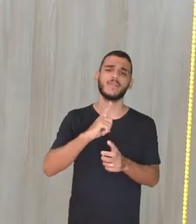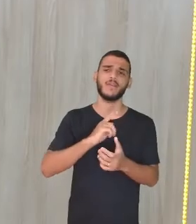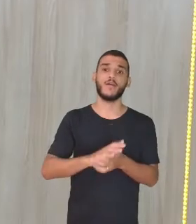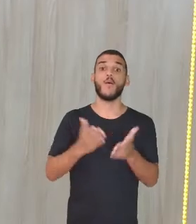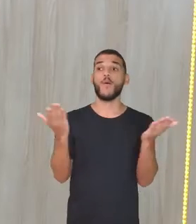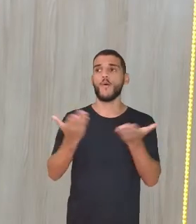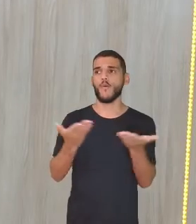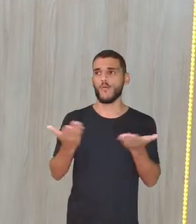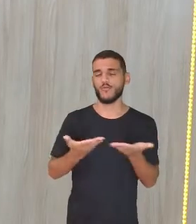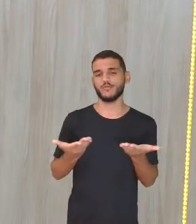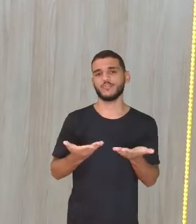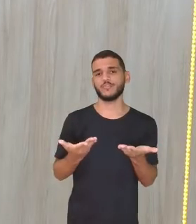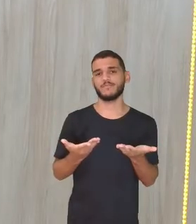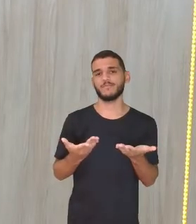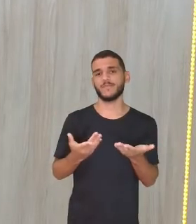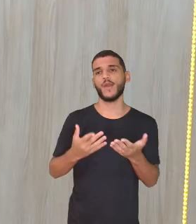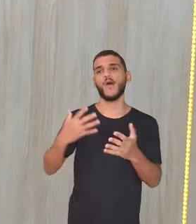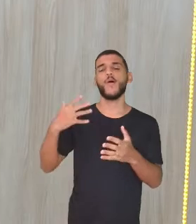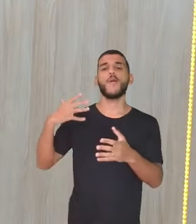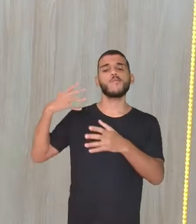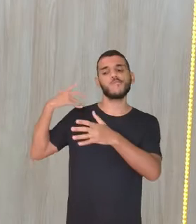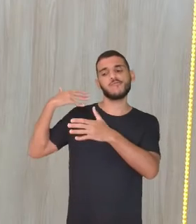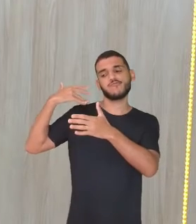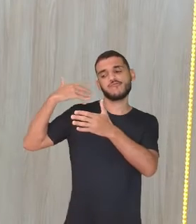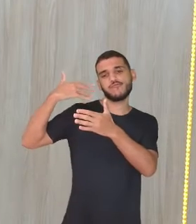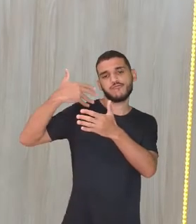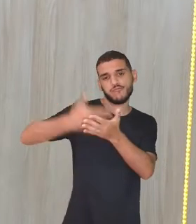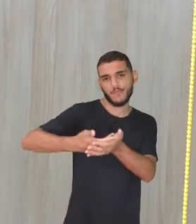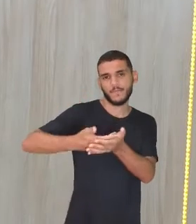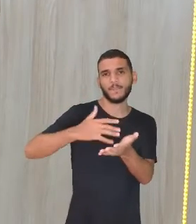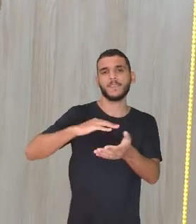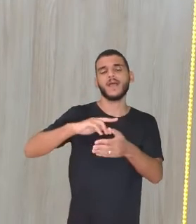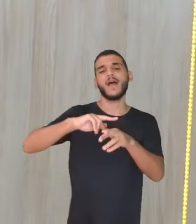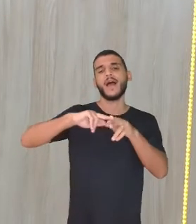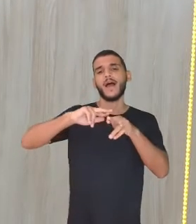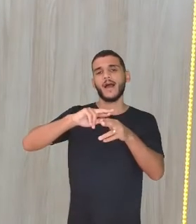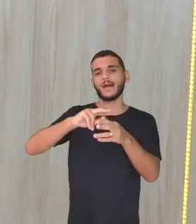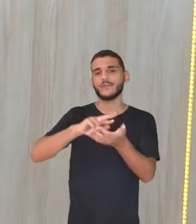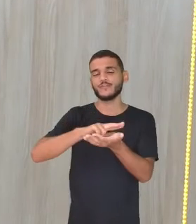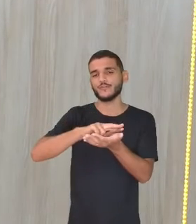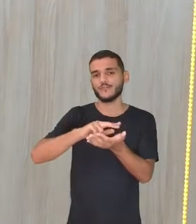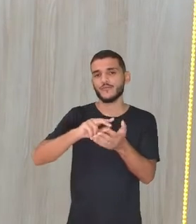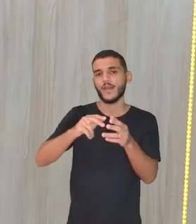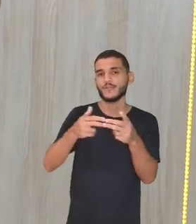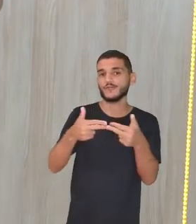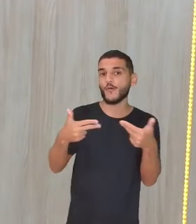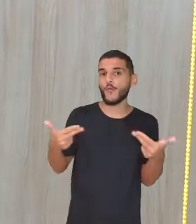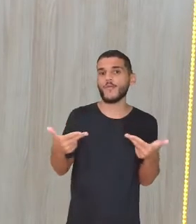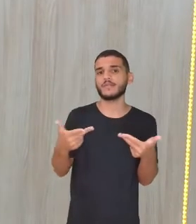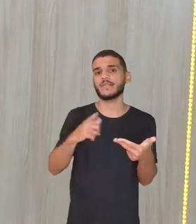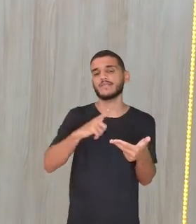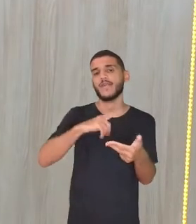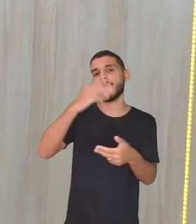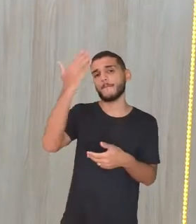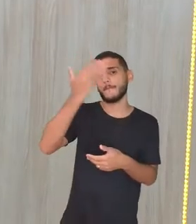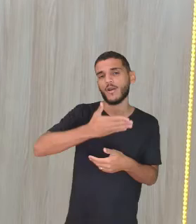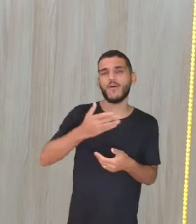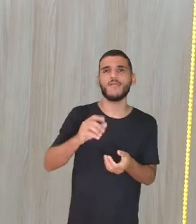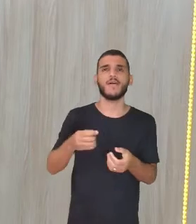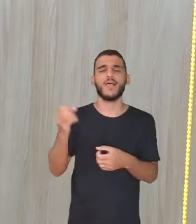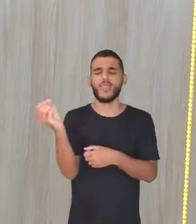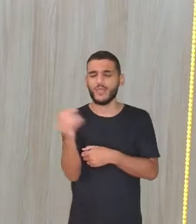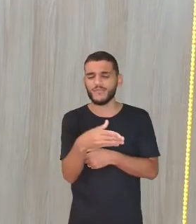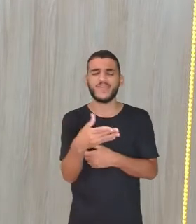Mas hoje, né, lógico que com o passar do tempo, as coisas vão se provando por si, as coisas vão se atualizando.